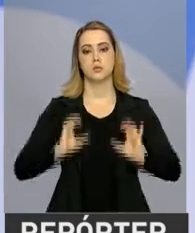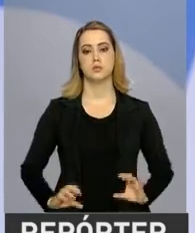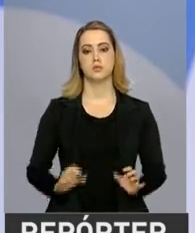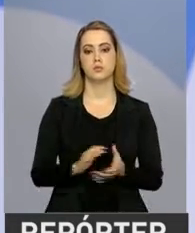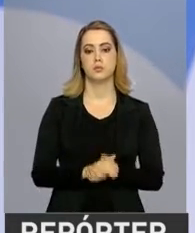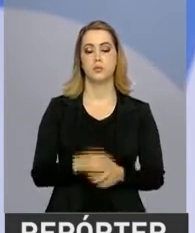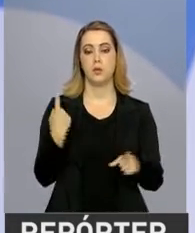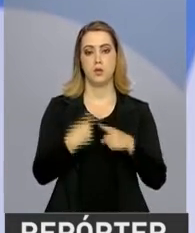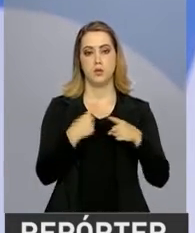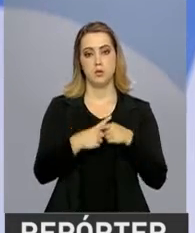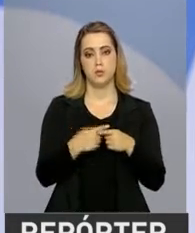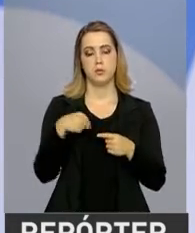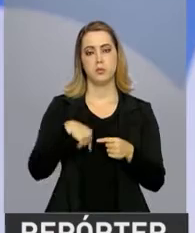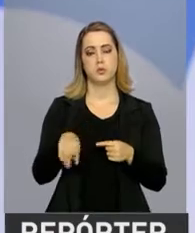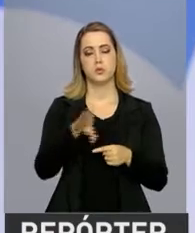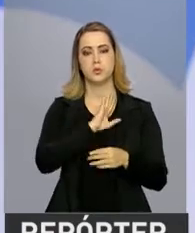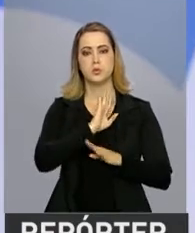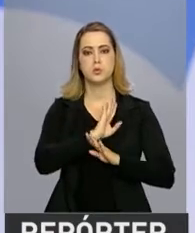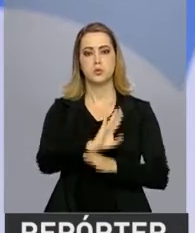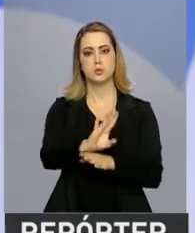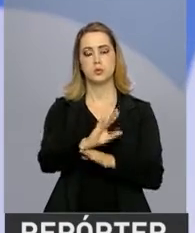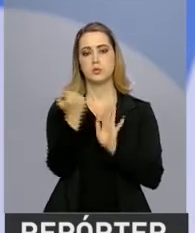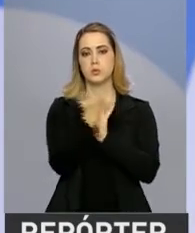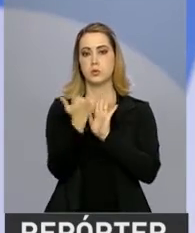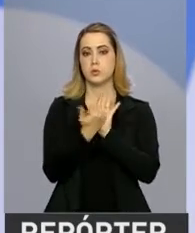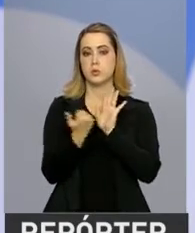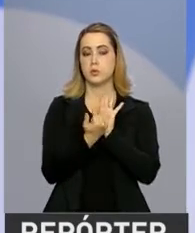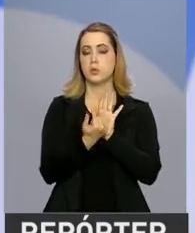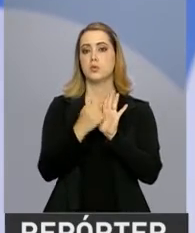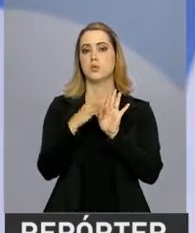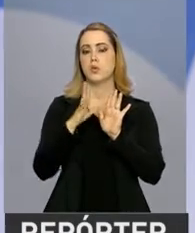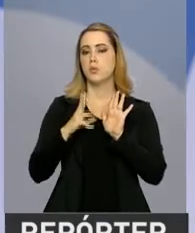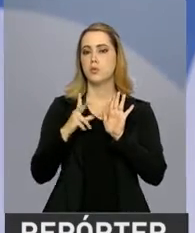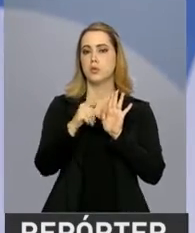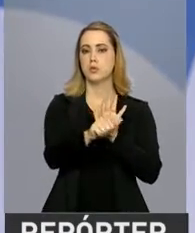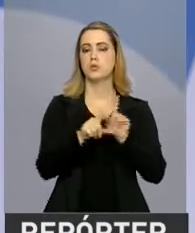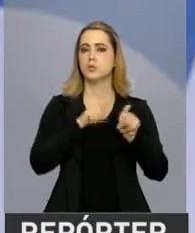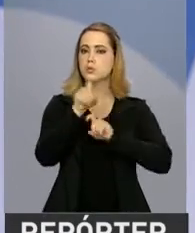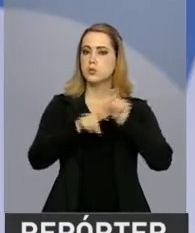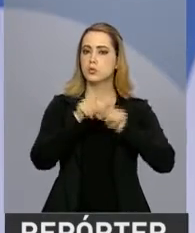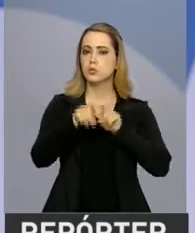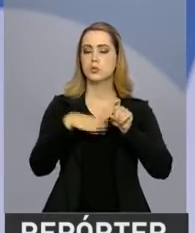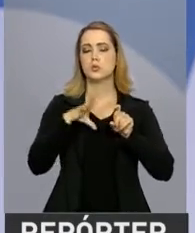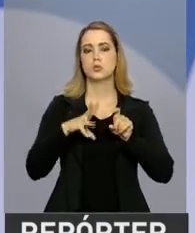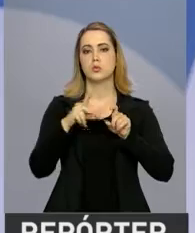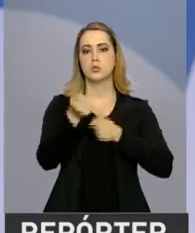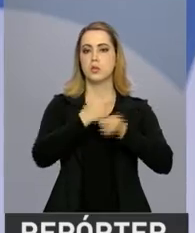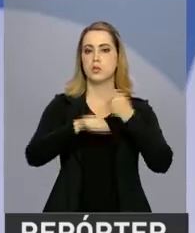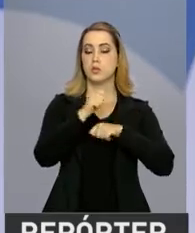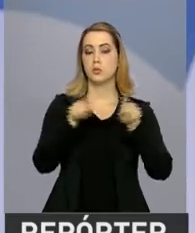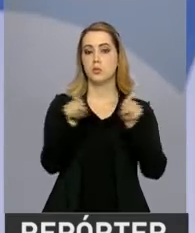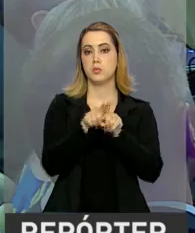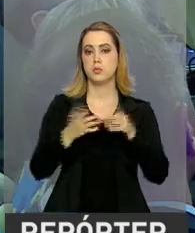É por isso que reforço aqui o nosso apoio aos projetos de digitalização da economia e dos serviços públicos anunciados pelo